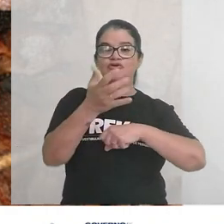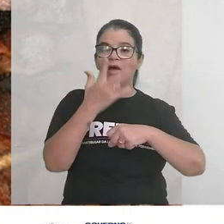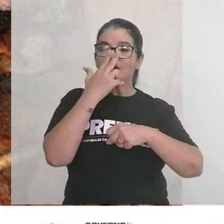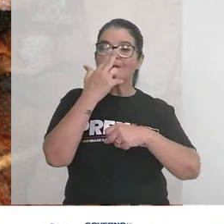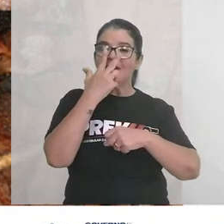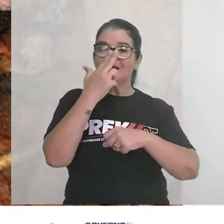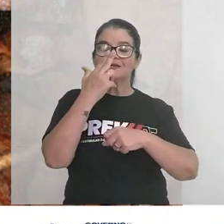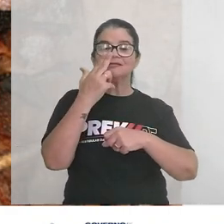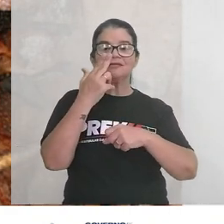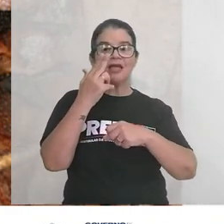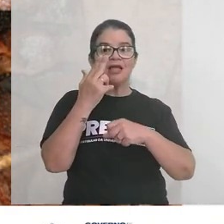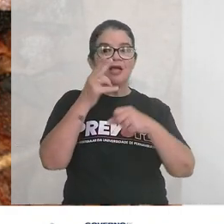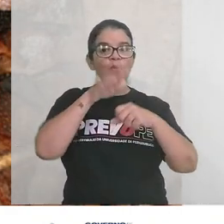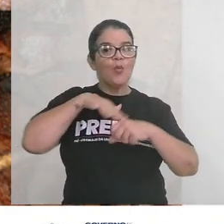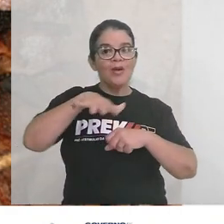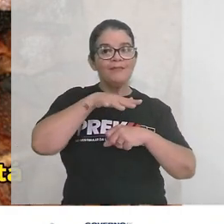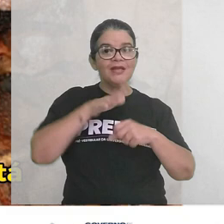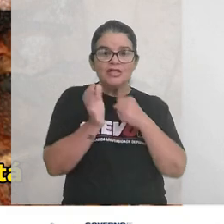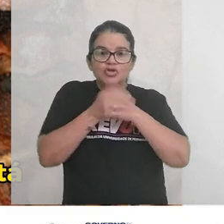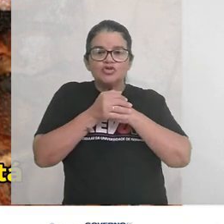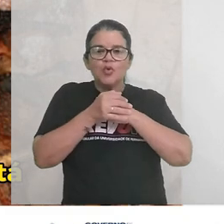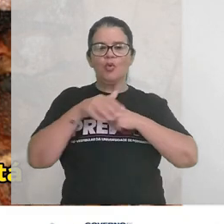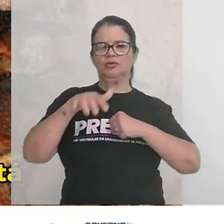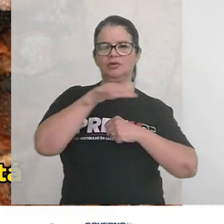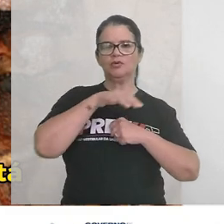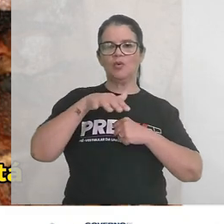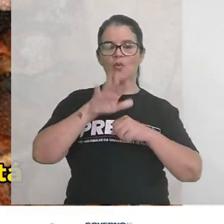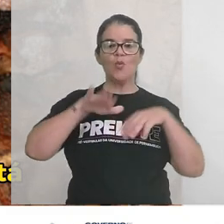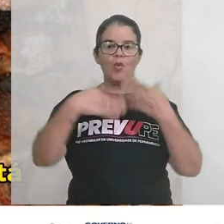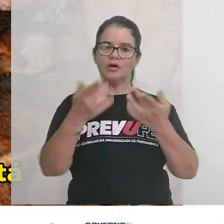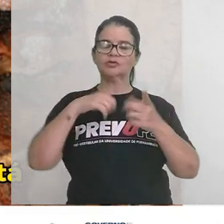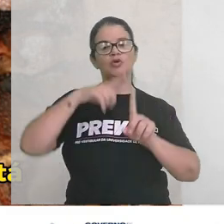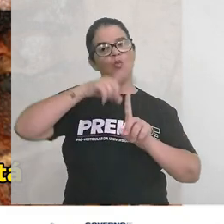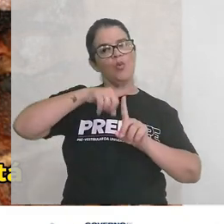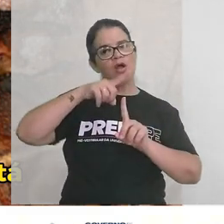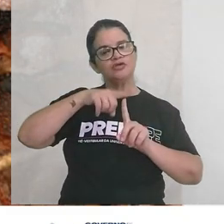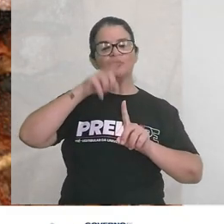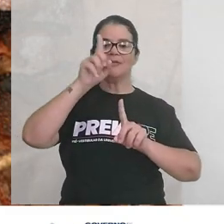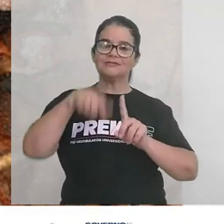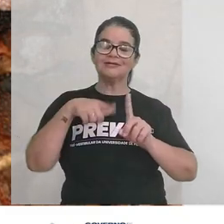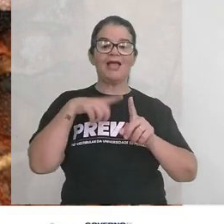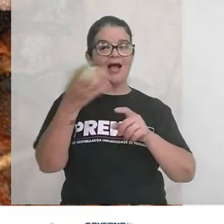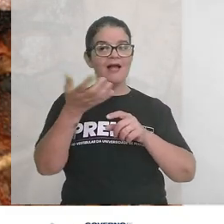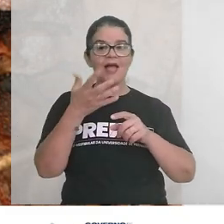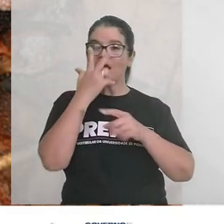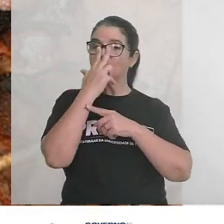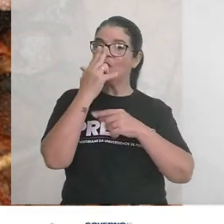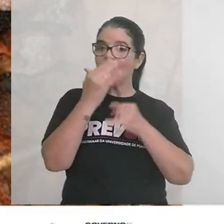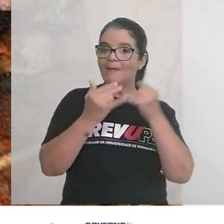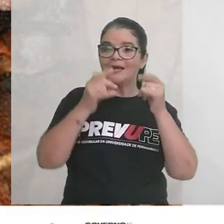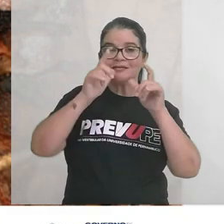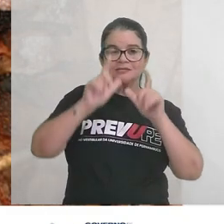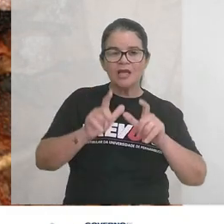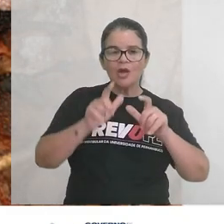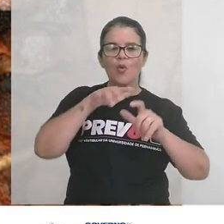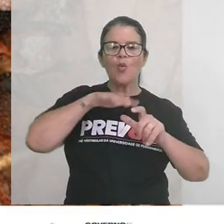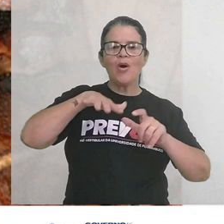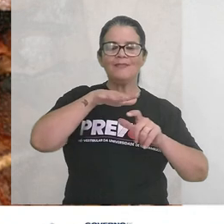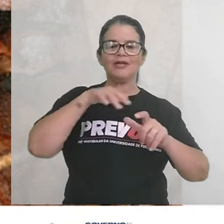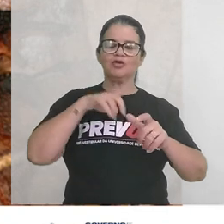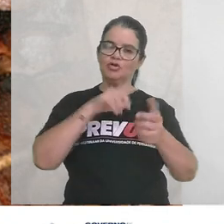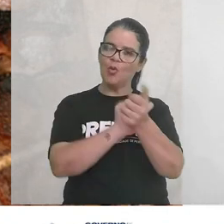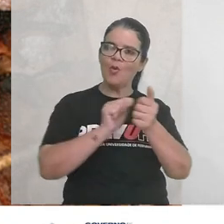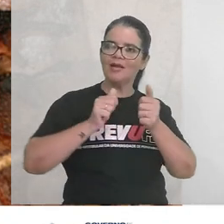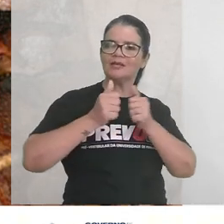né Ficar escondidos nesse ambiente então quando eu tenho uma espécie pessoal que tá querendo parecer com o ambiente eu tenho uma